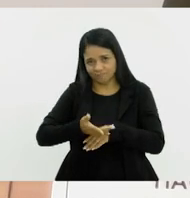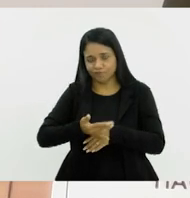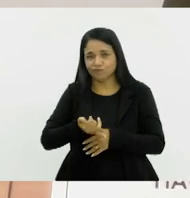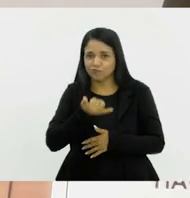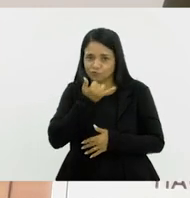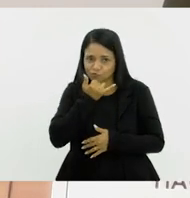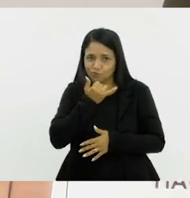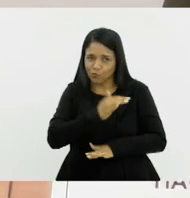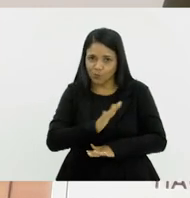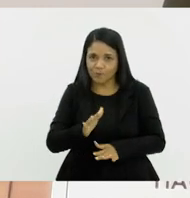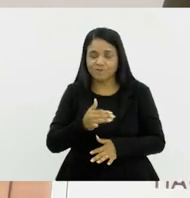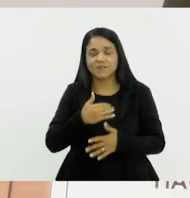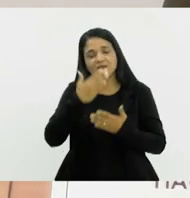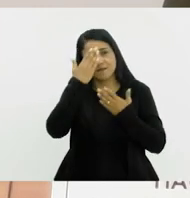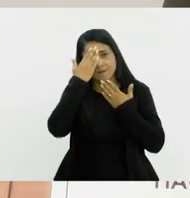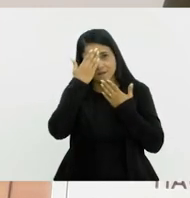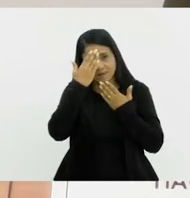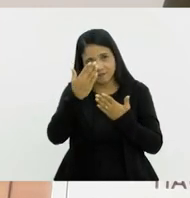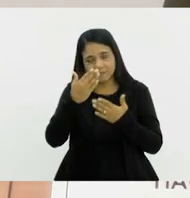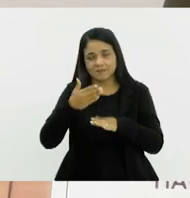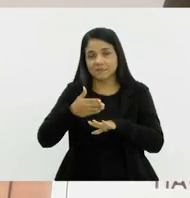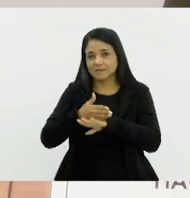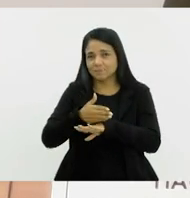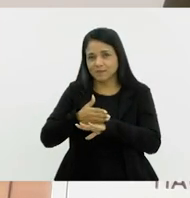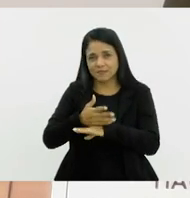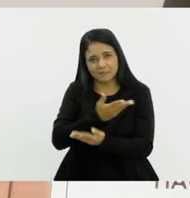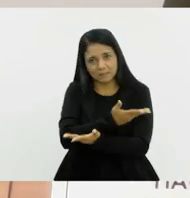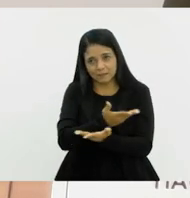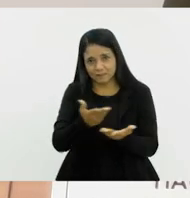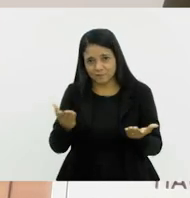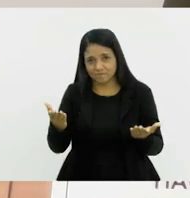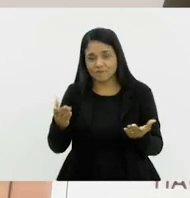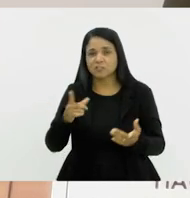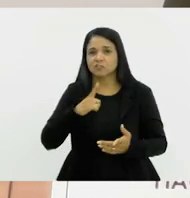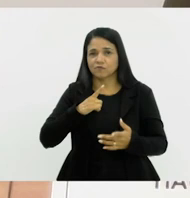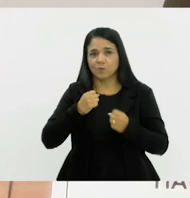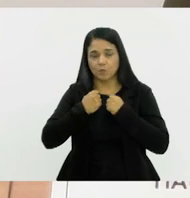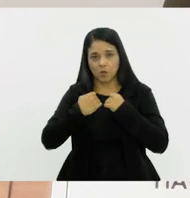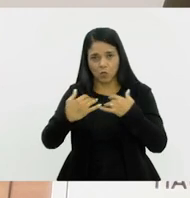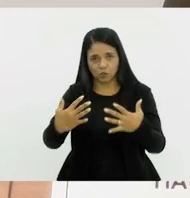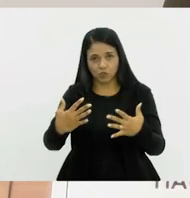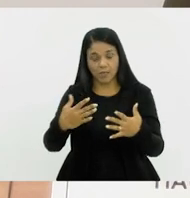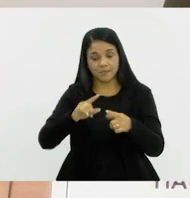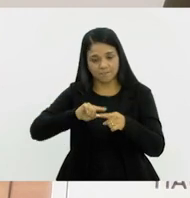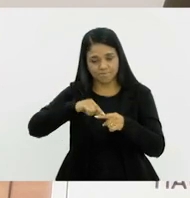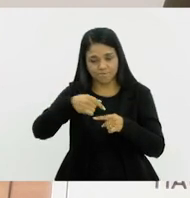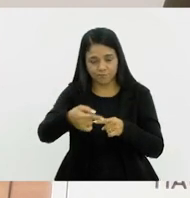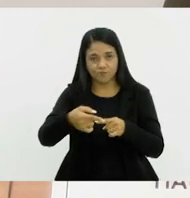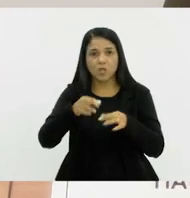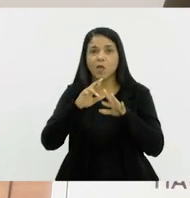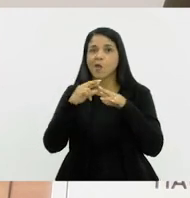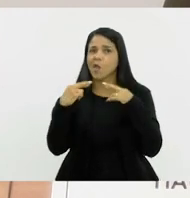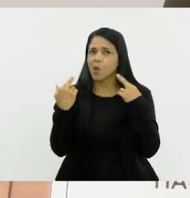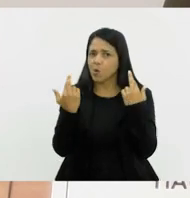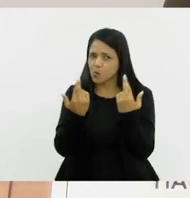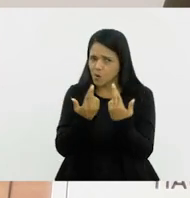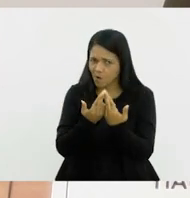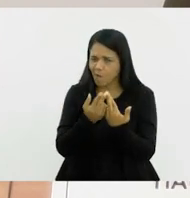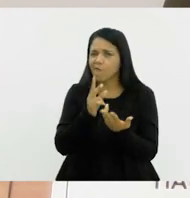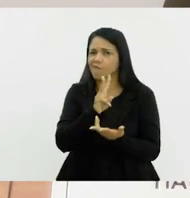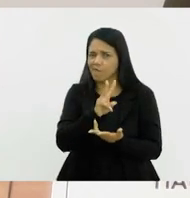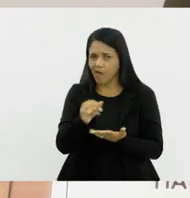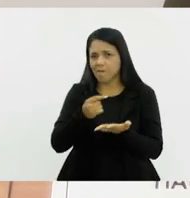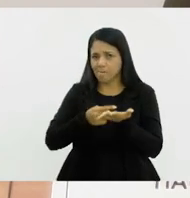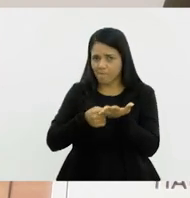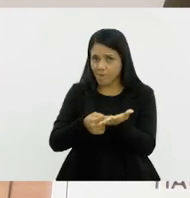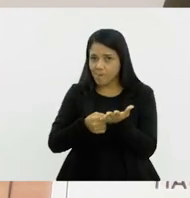eu quero muito agradecer a presença de todos. Teremos uma audiência em breve, vamos fazer a nossa reunião e